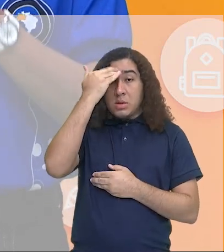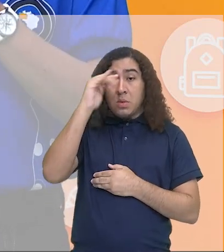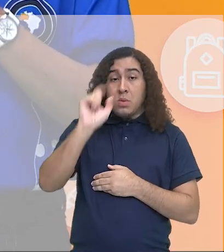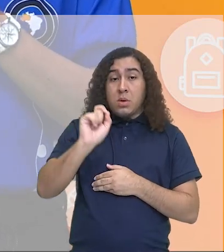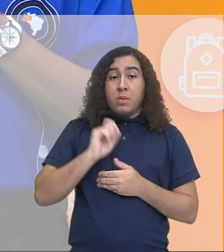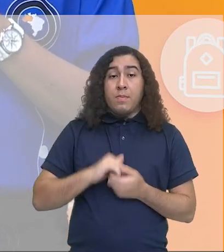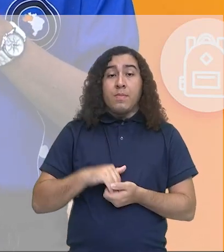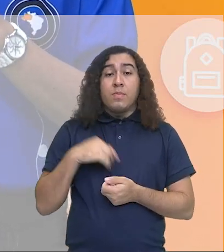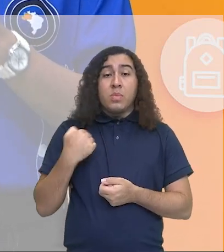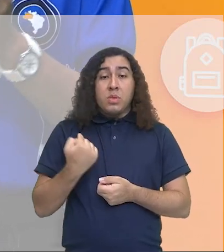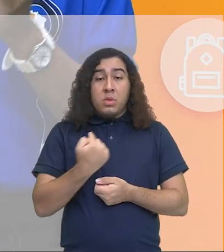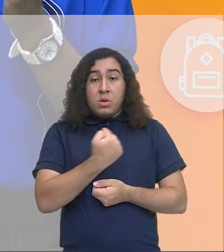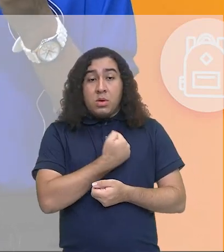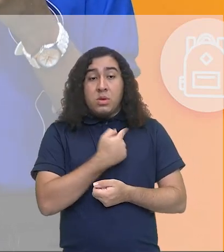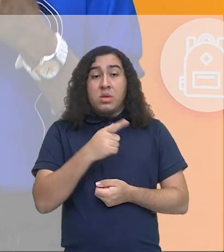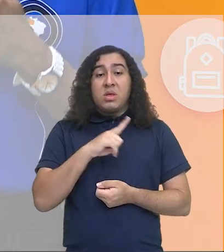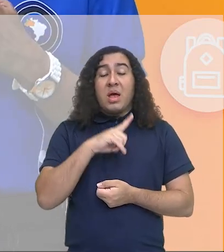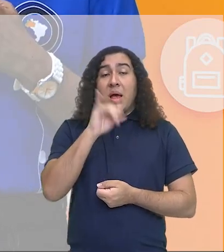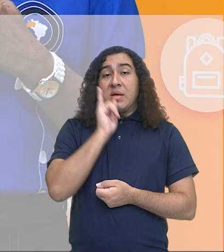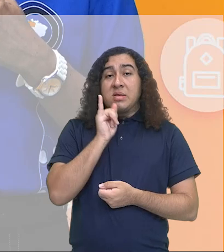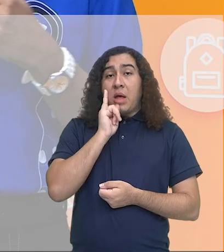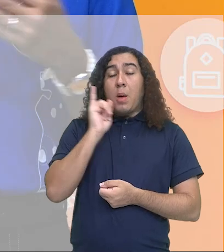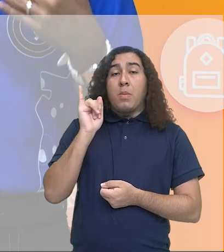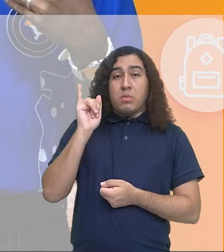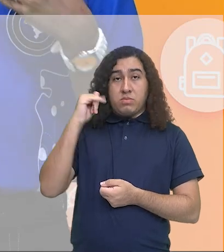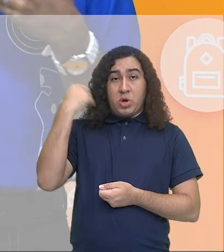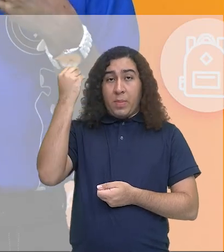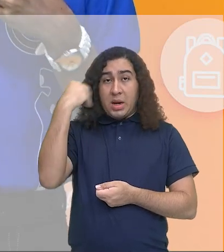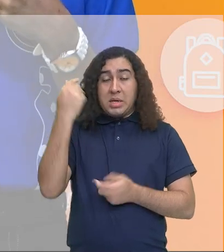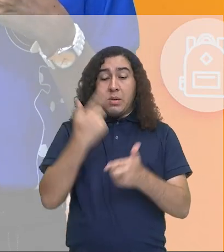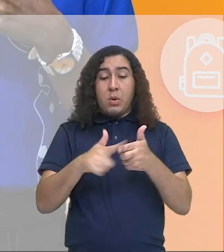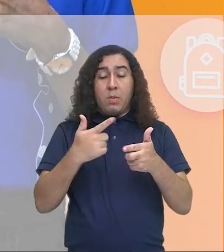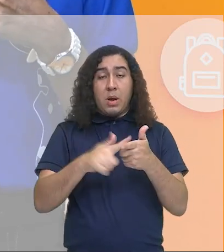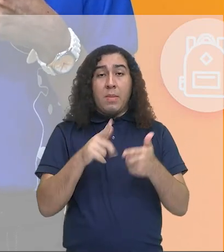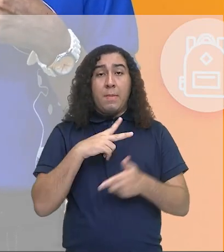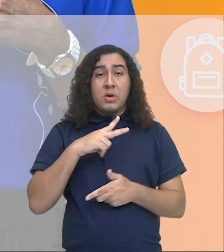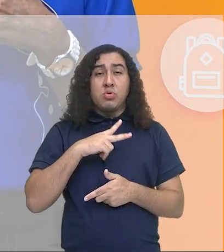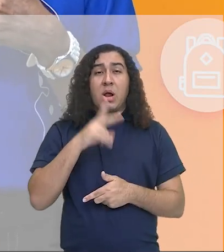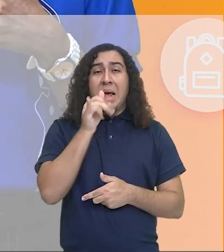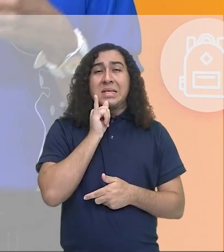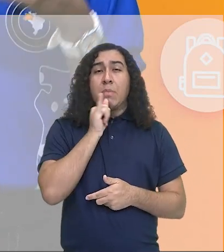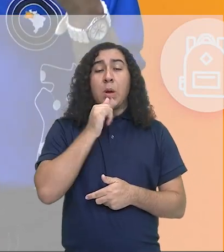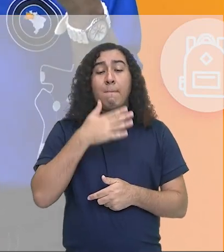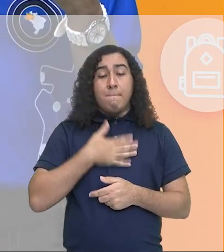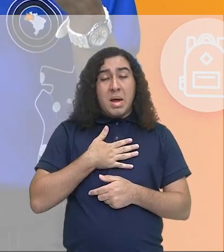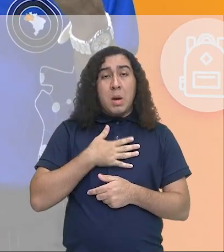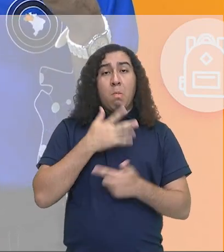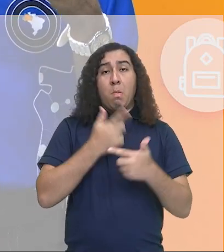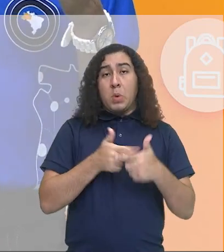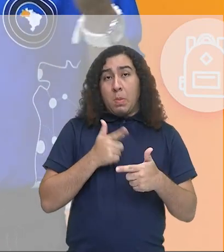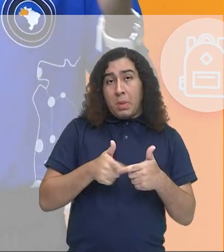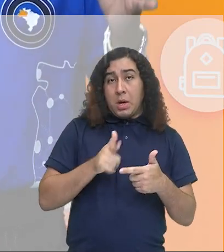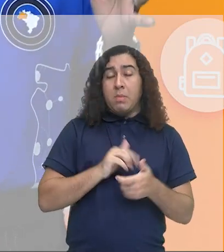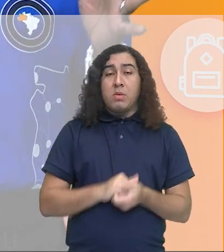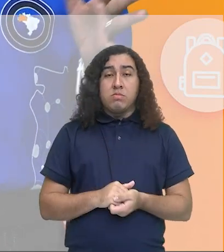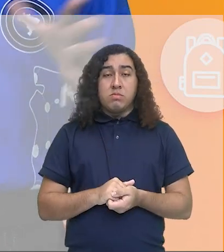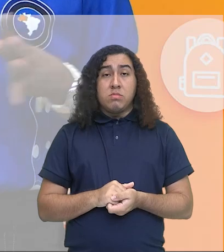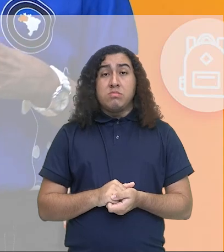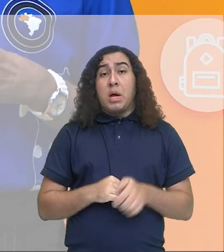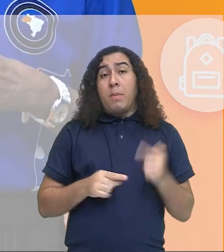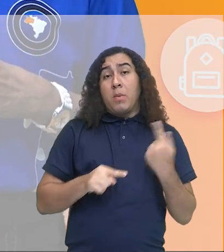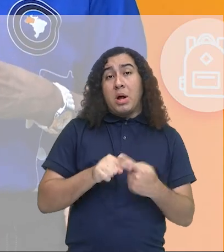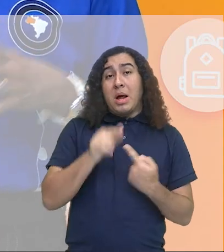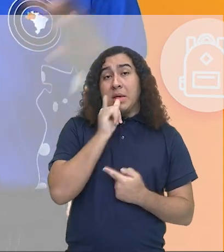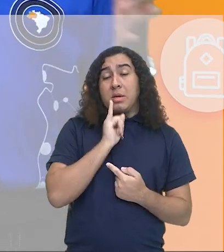vezes experimentamos como problemas pessoais. É meu problema o fato de não ter